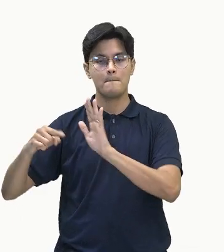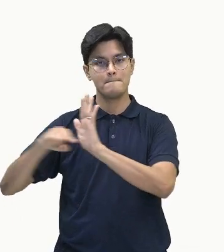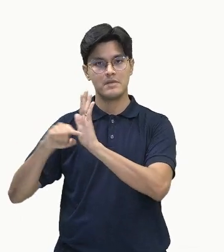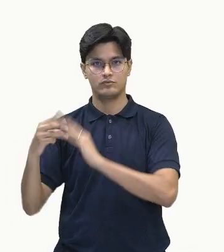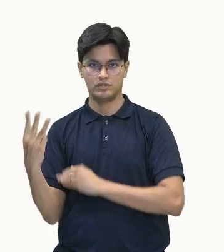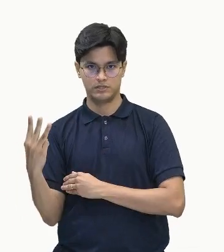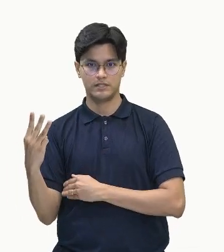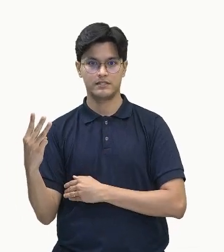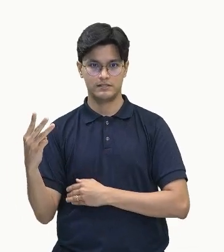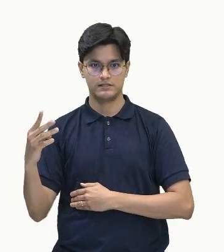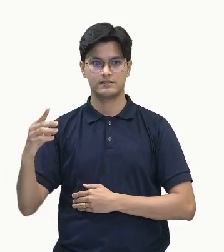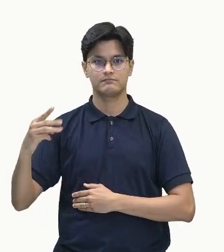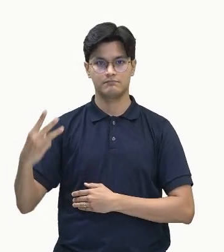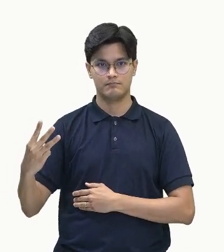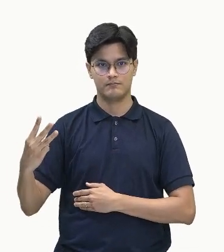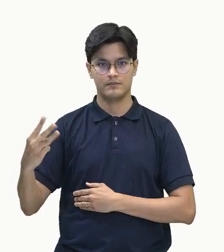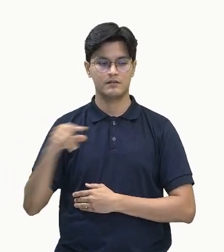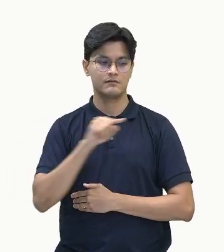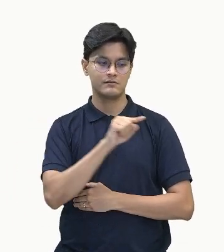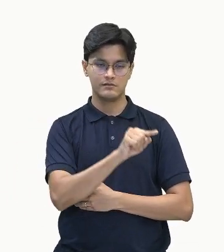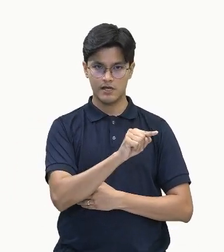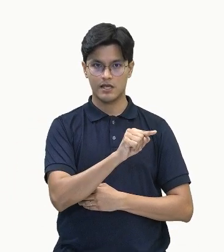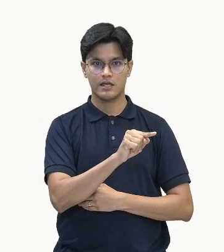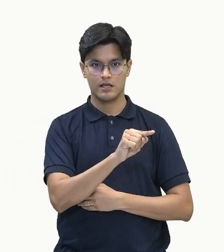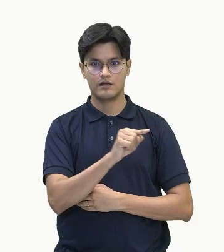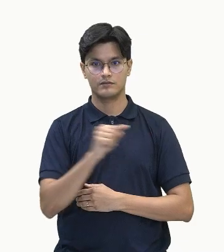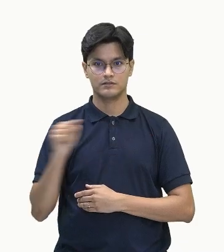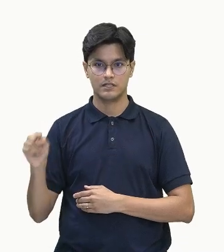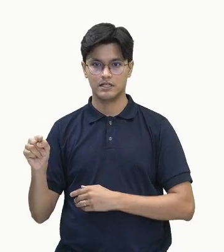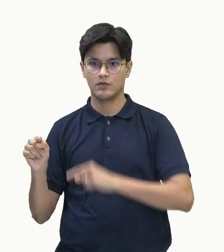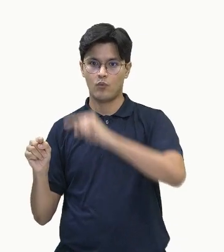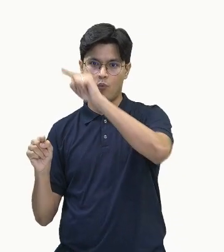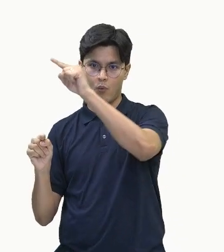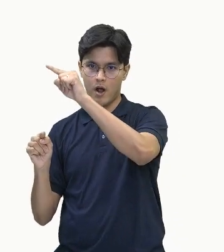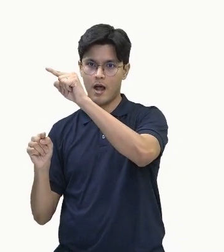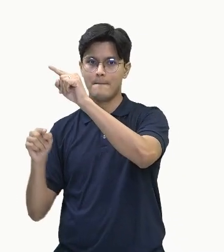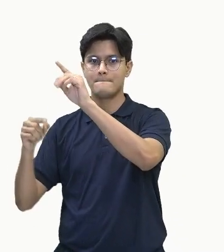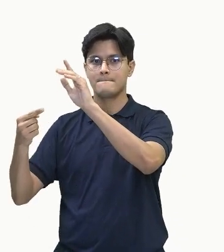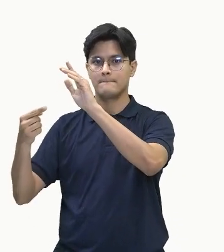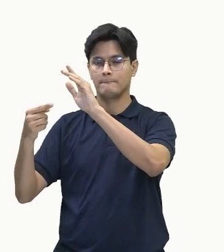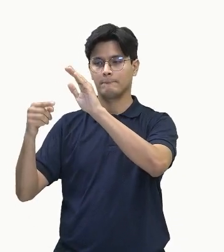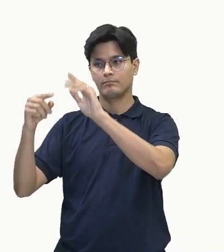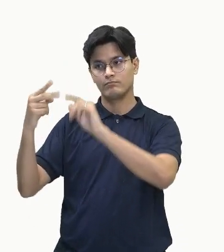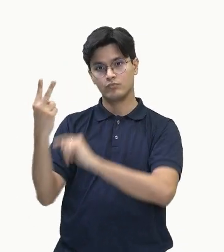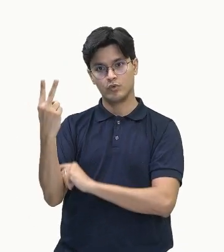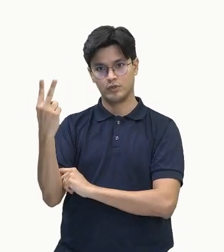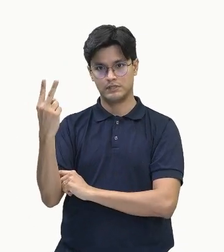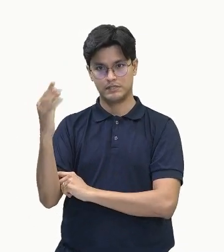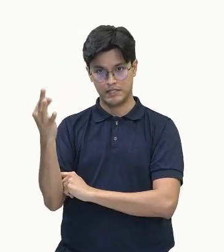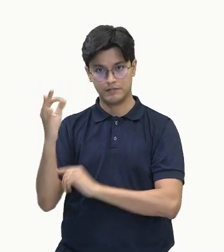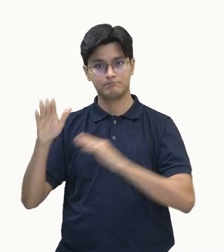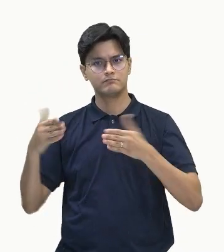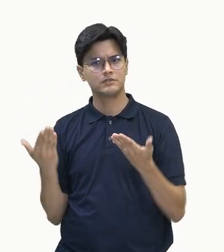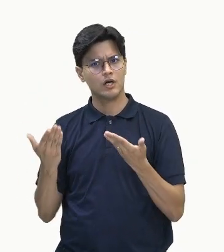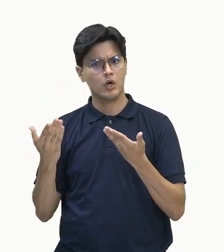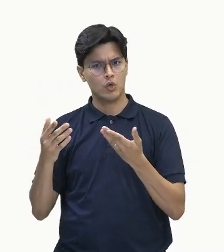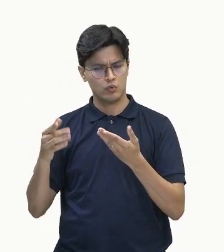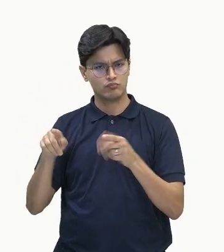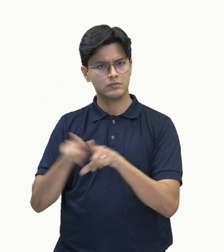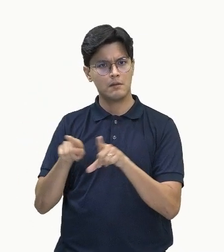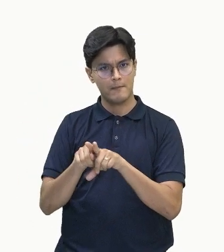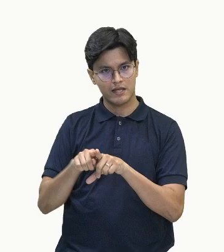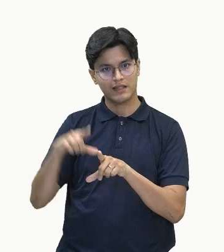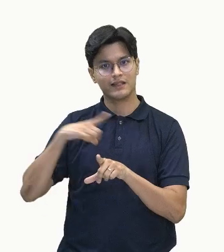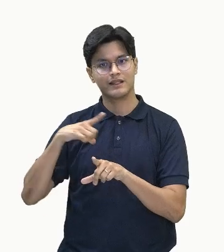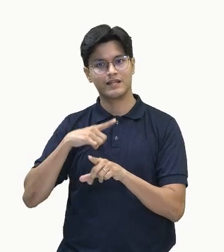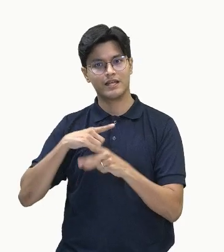ponto A tem coordenadas 2. Beleza? Mesma ideia, pessoal. Se você tem 2 valores,